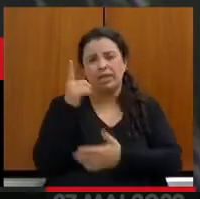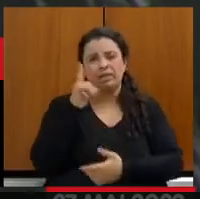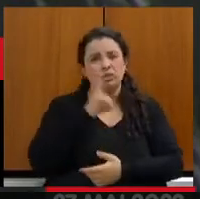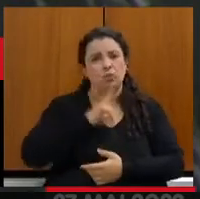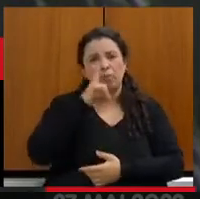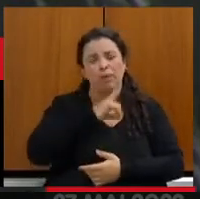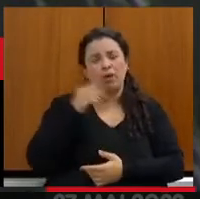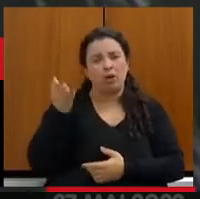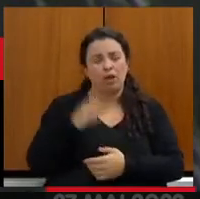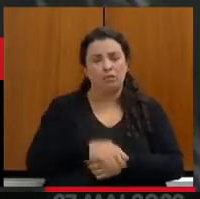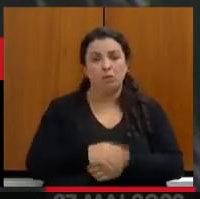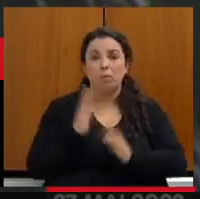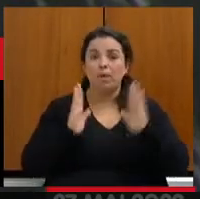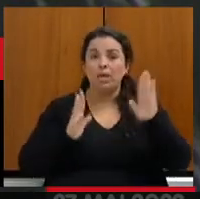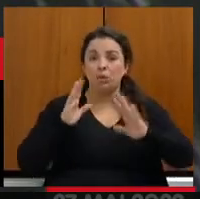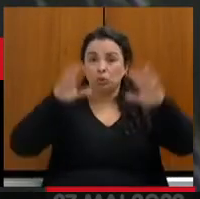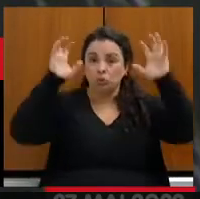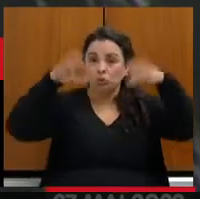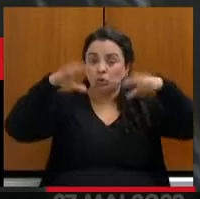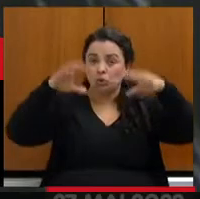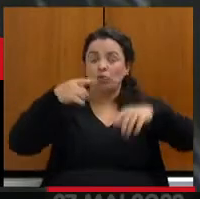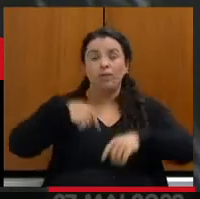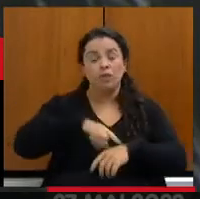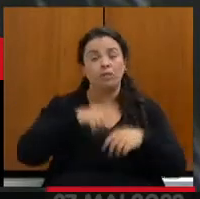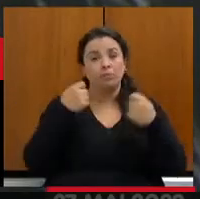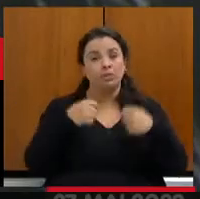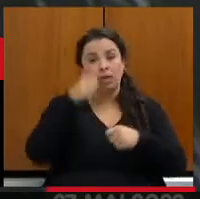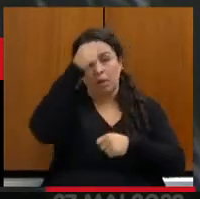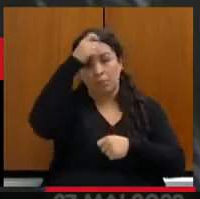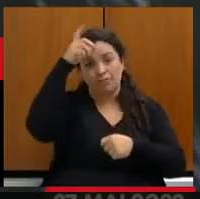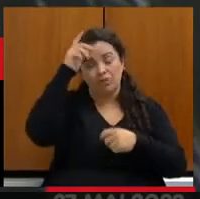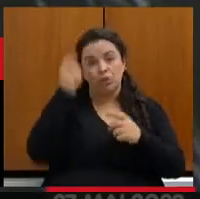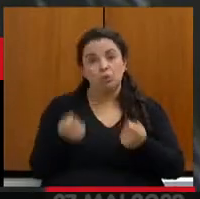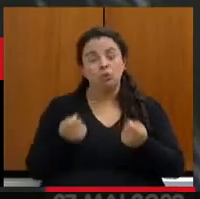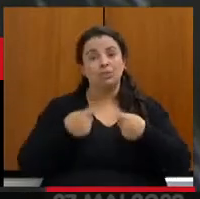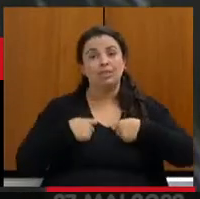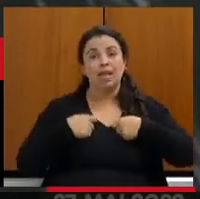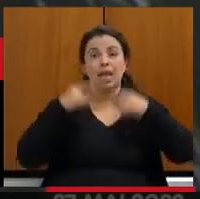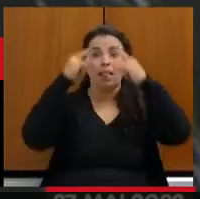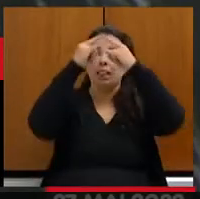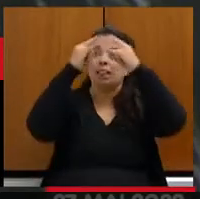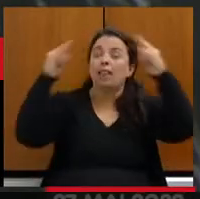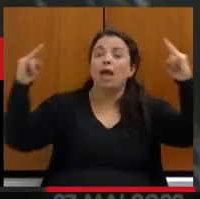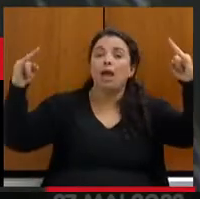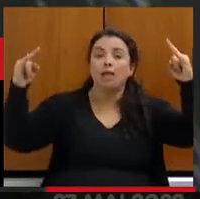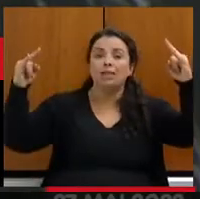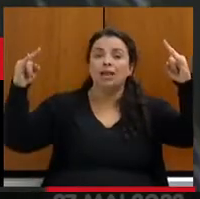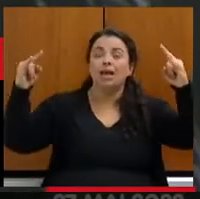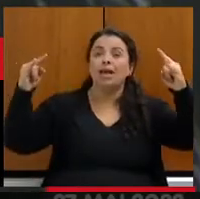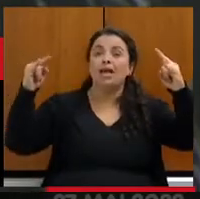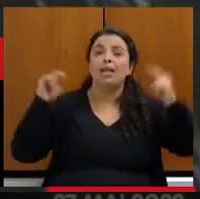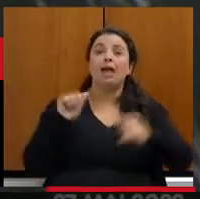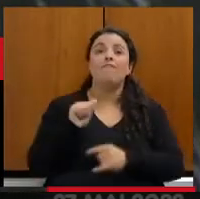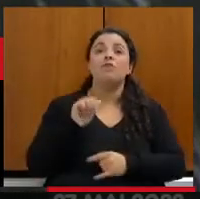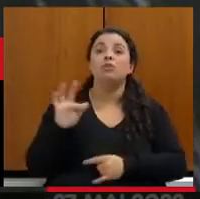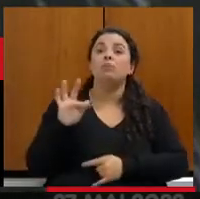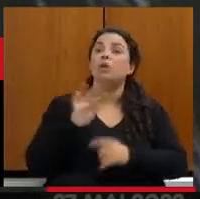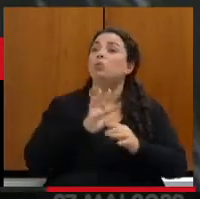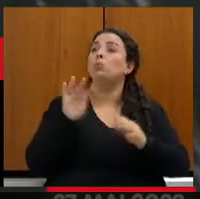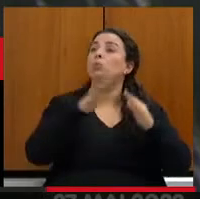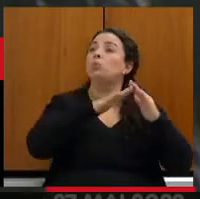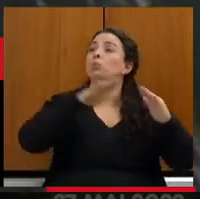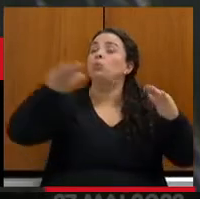é para os de chuva precisamos que a prefeitura nos forneça tendas ao longo de toda Afonso Pena para que a gente possa ter